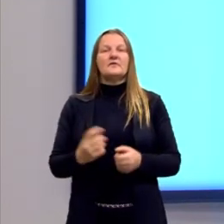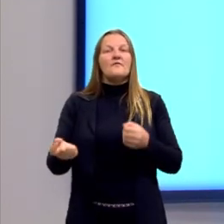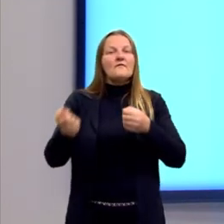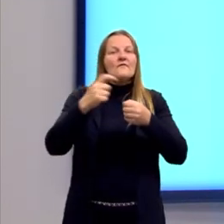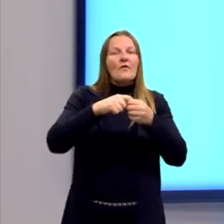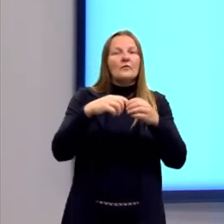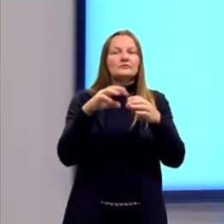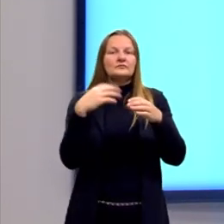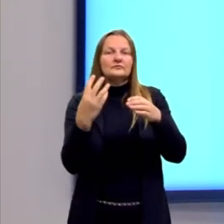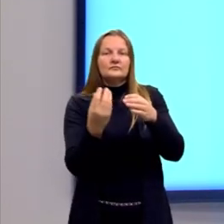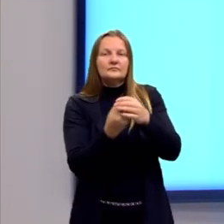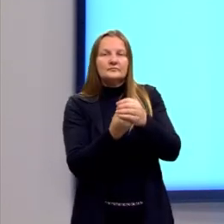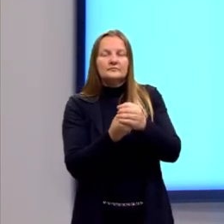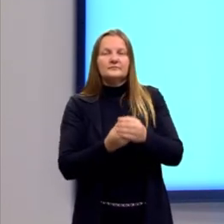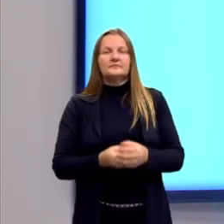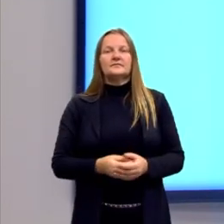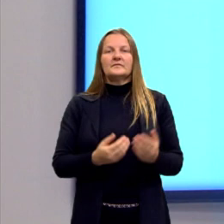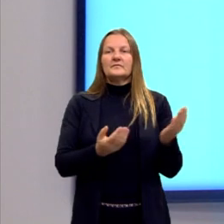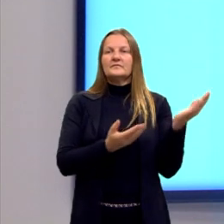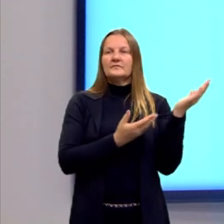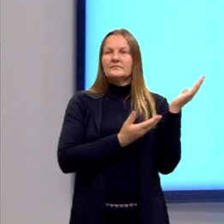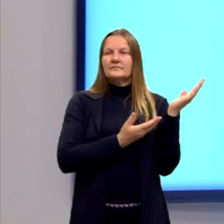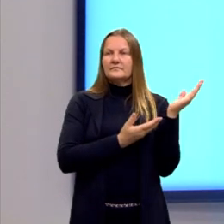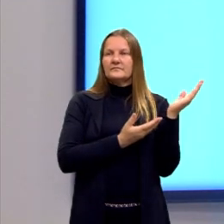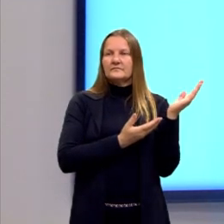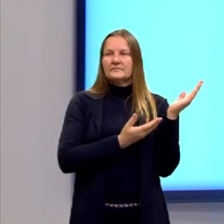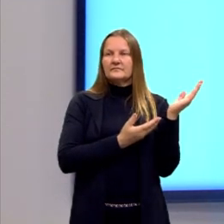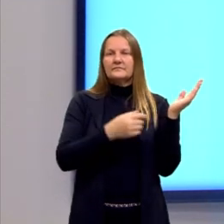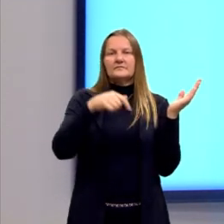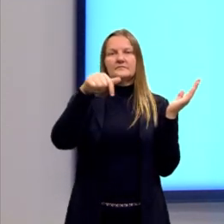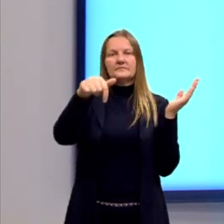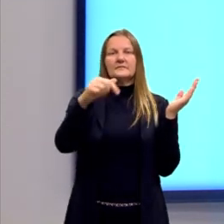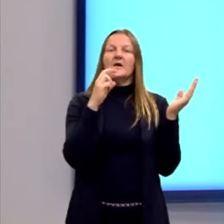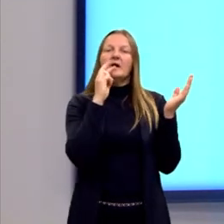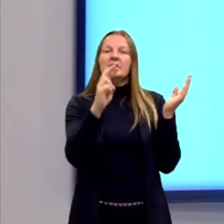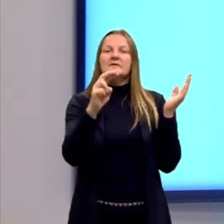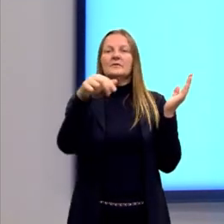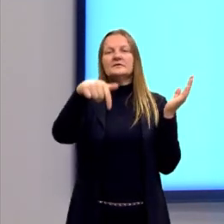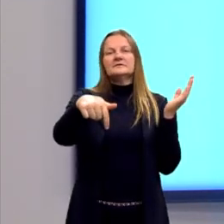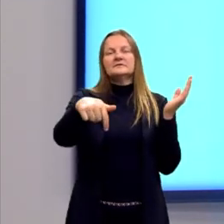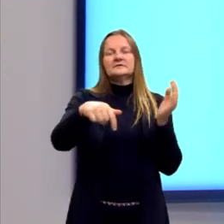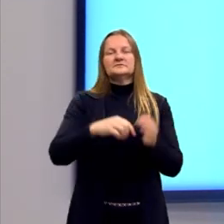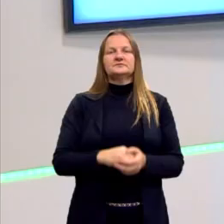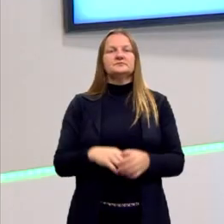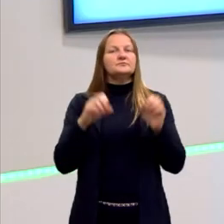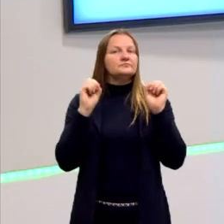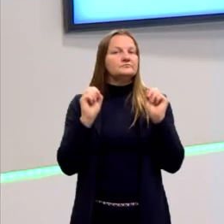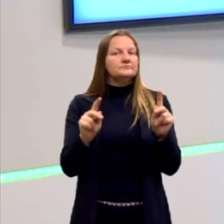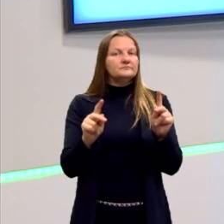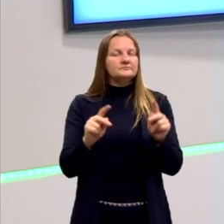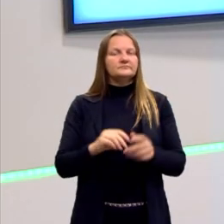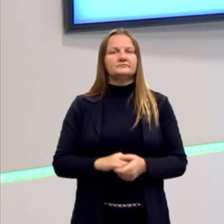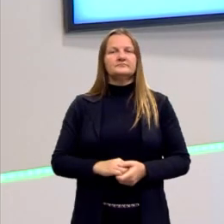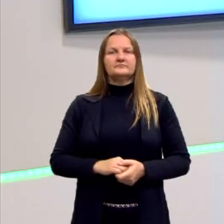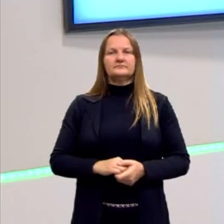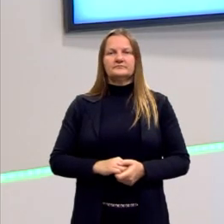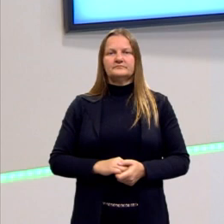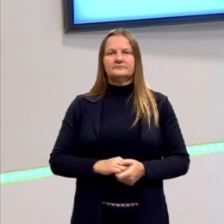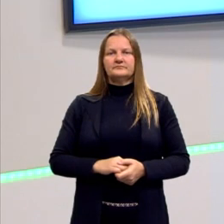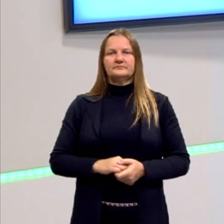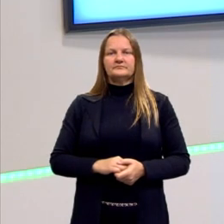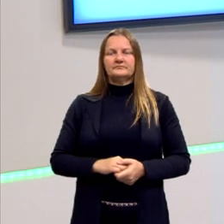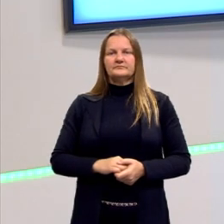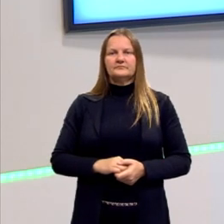Montamos o conjunto solução que nesse caso aqui é sete beleza resolvemos então mais um